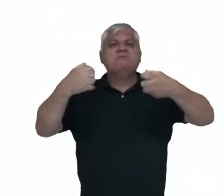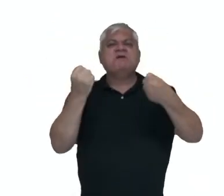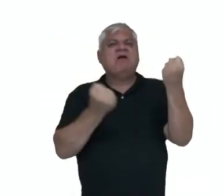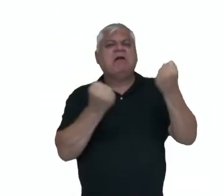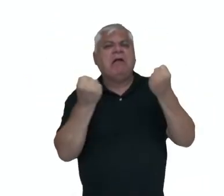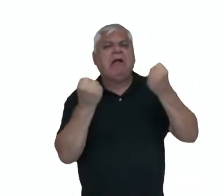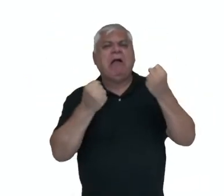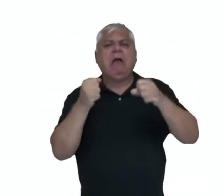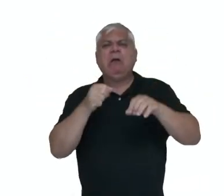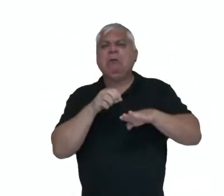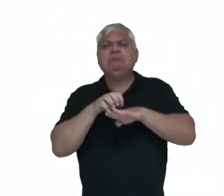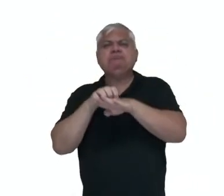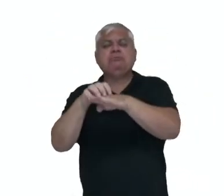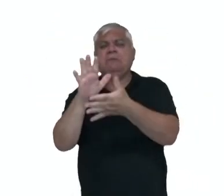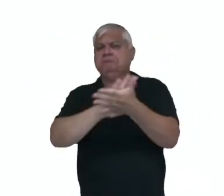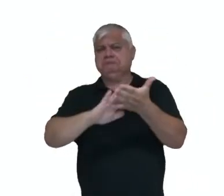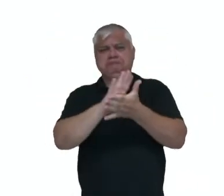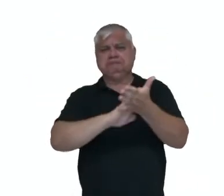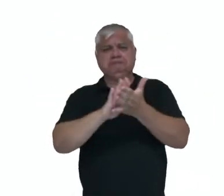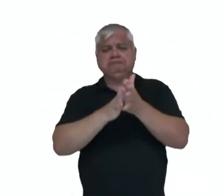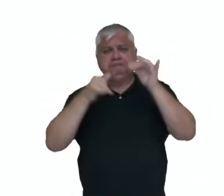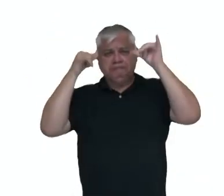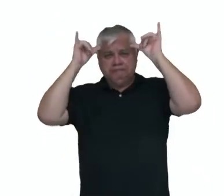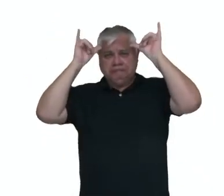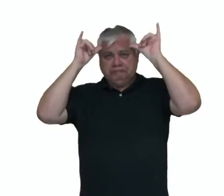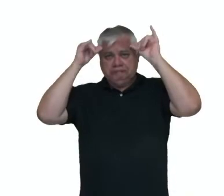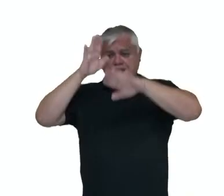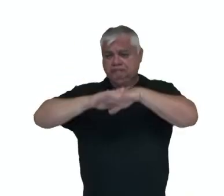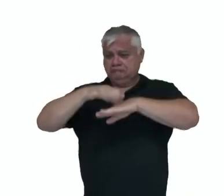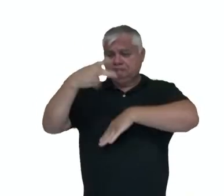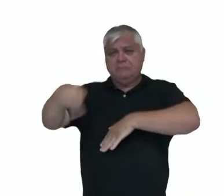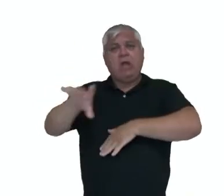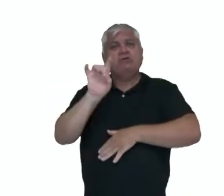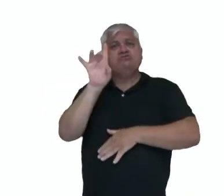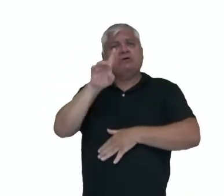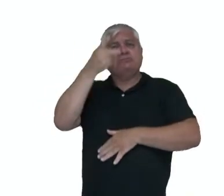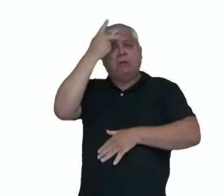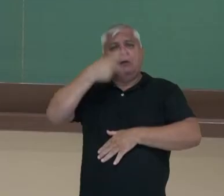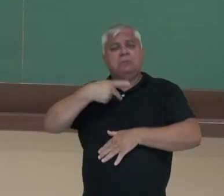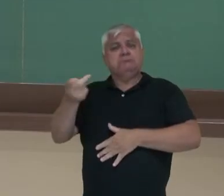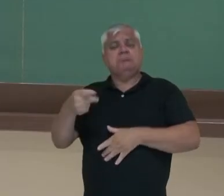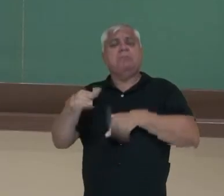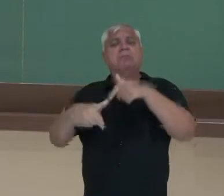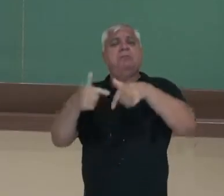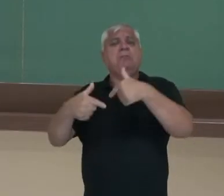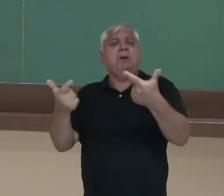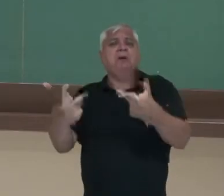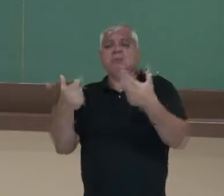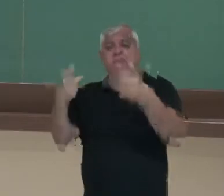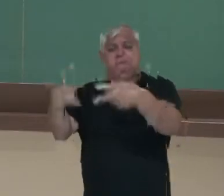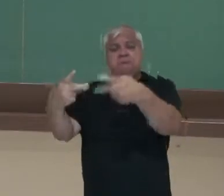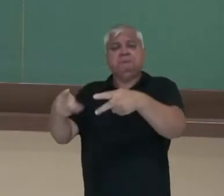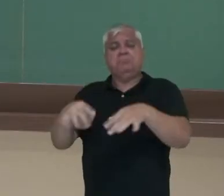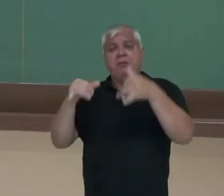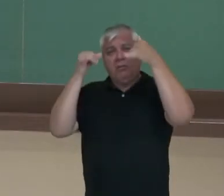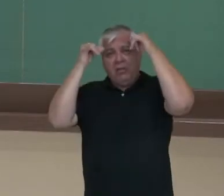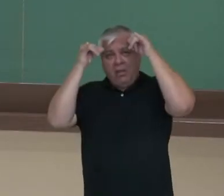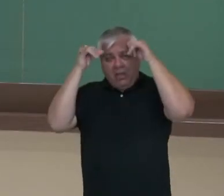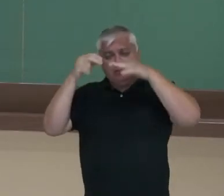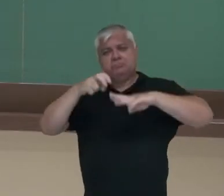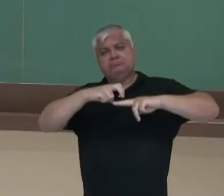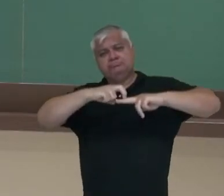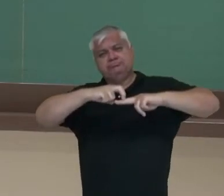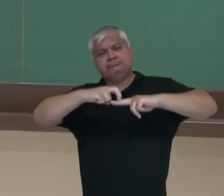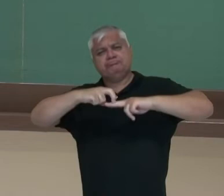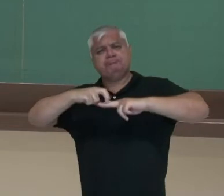conduzi-lo, sobrevivia em regiões áridas, utilizava para isso pouca mão de obra, certo? Para esse tipo de